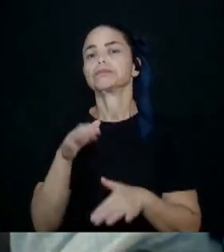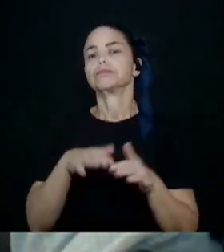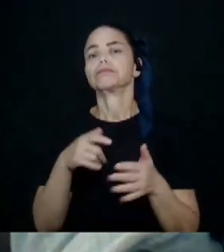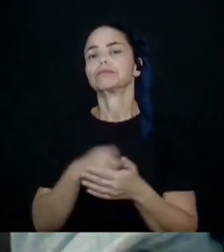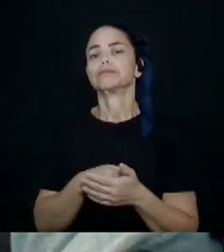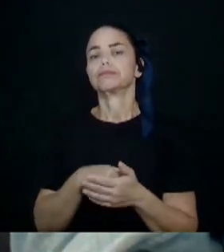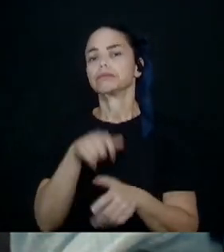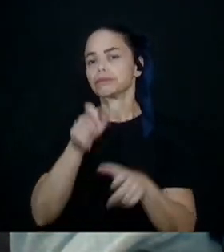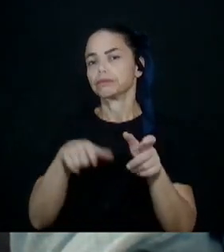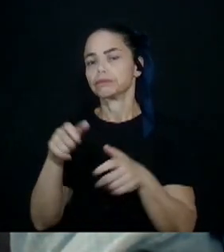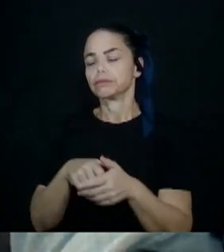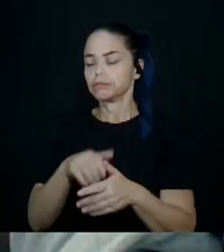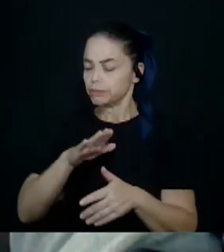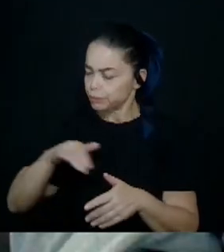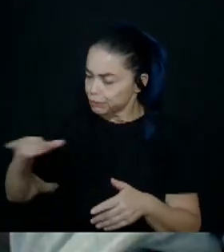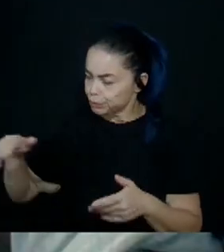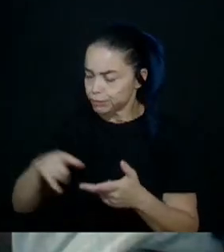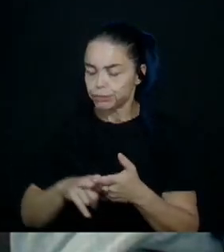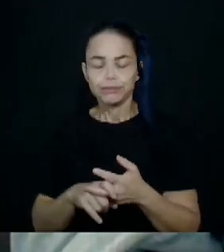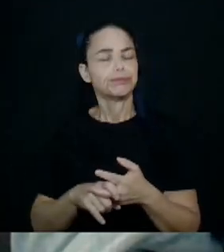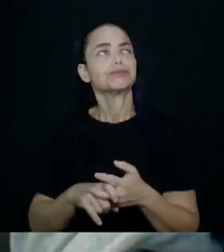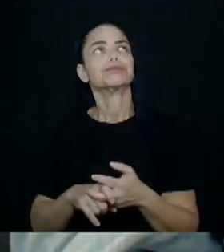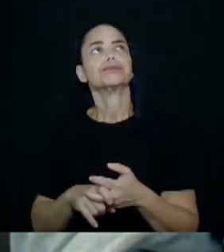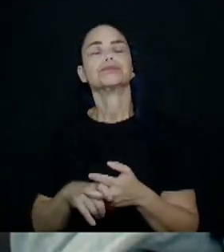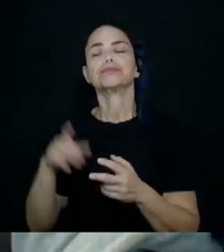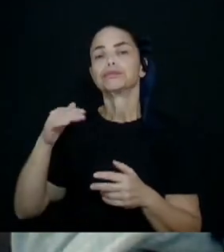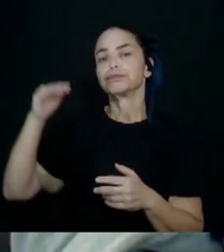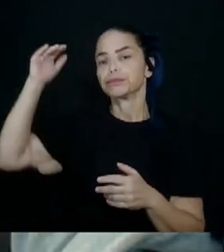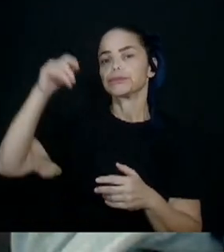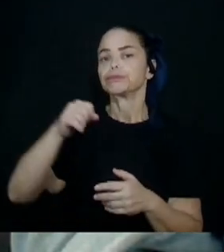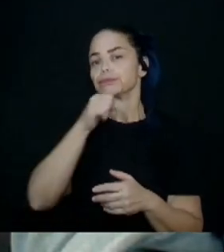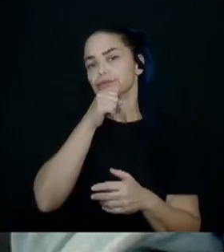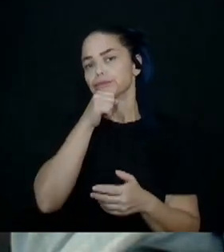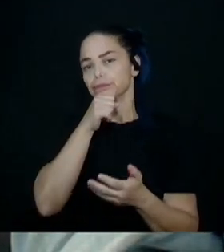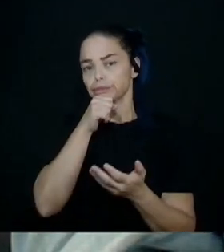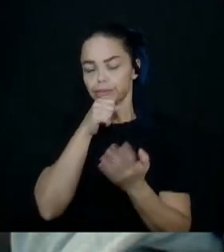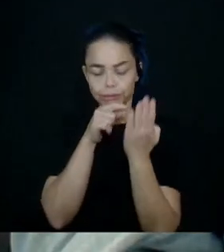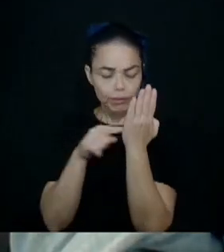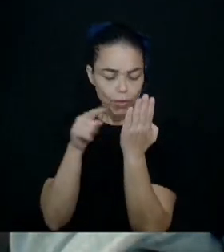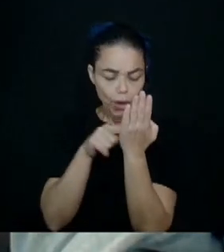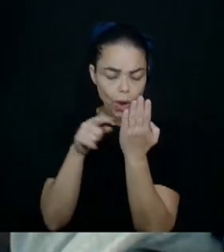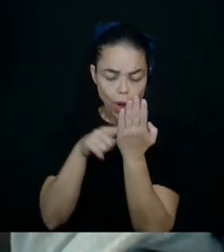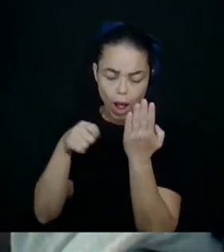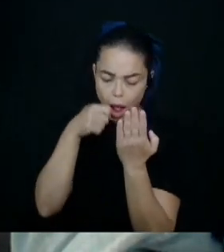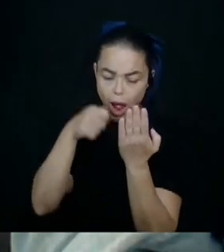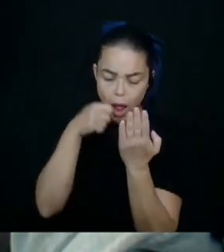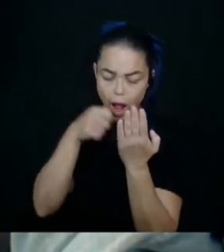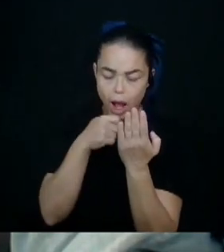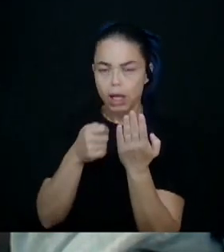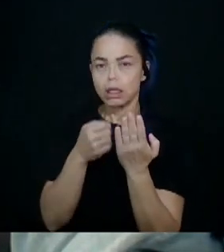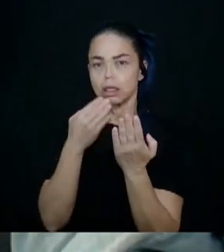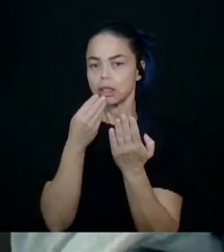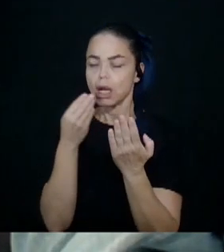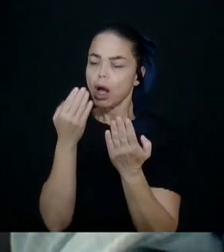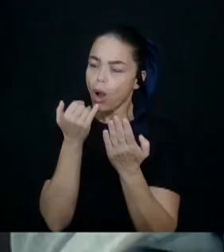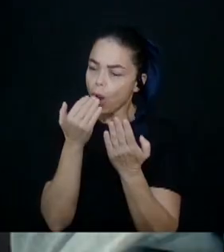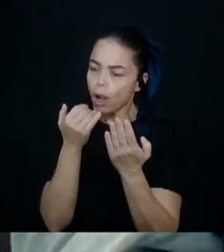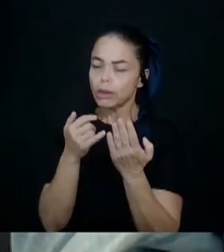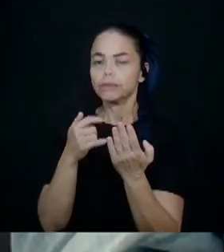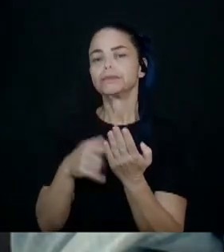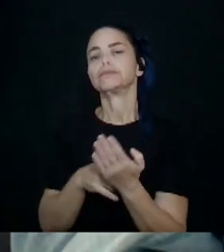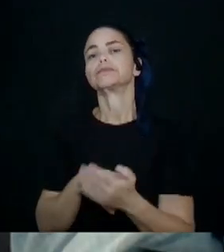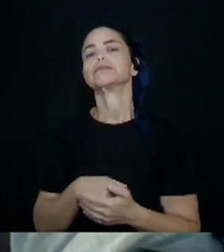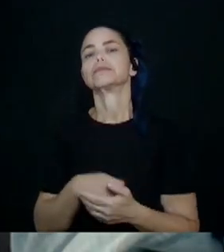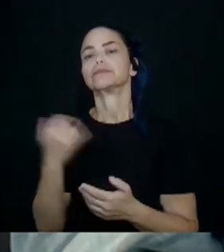pessoas, crianças, adultos, idosos no celular. Né, e não apreciando ali aquele momento, né?